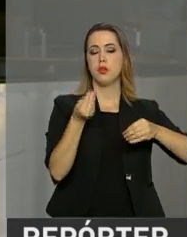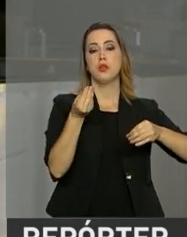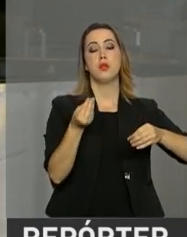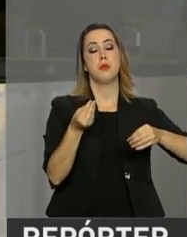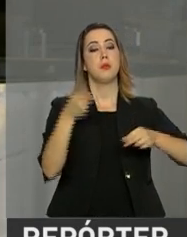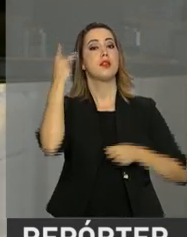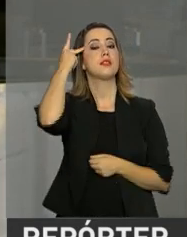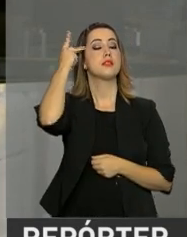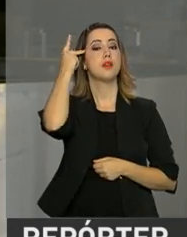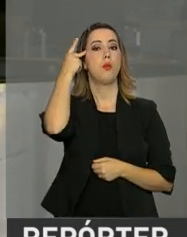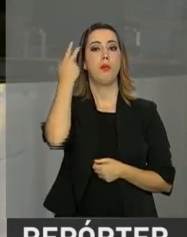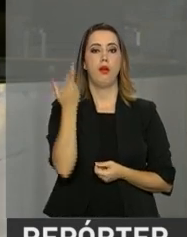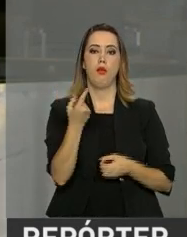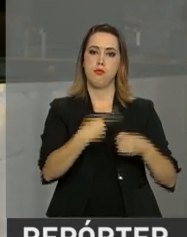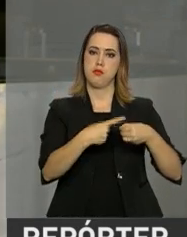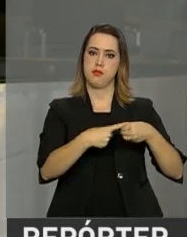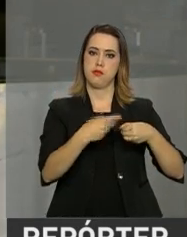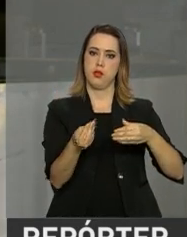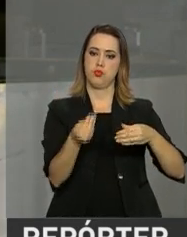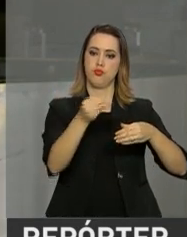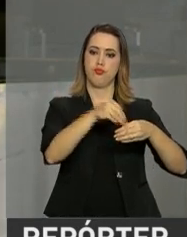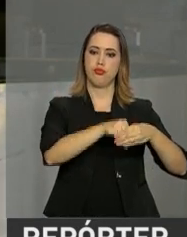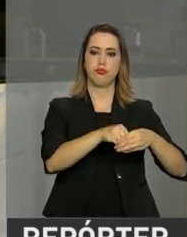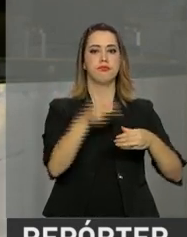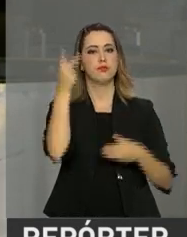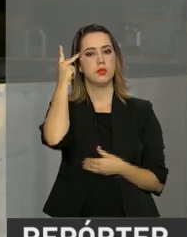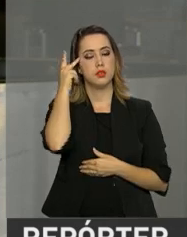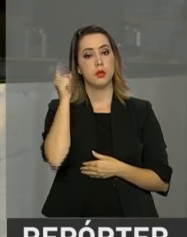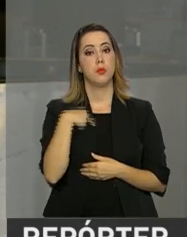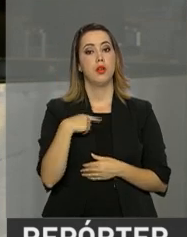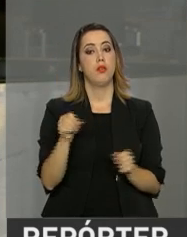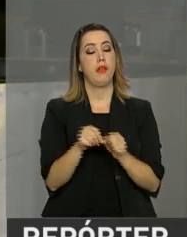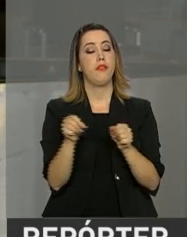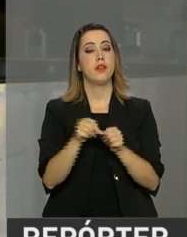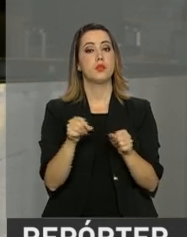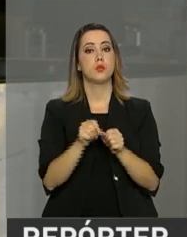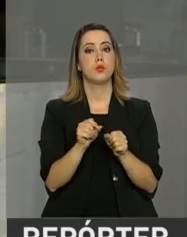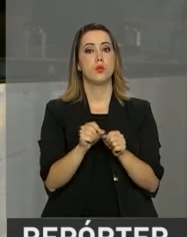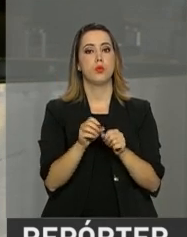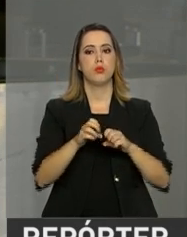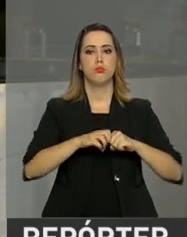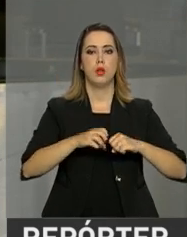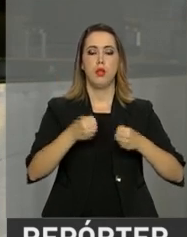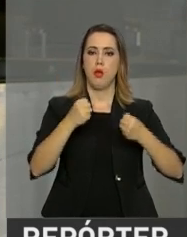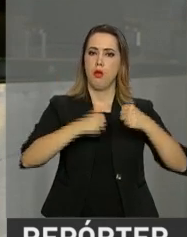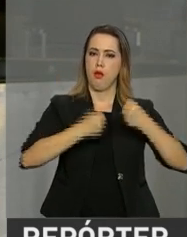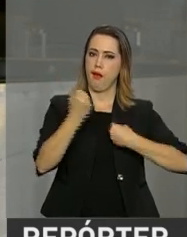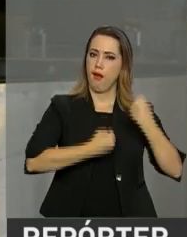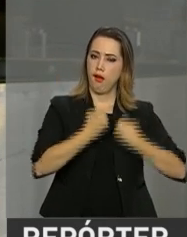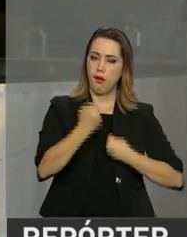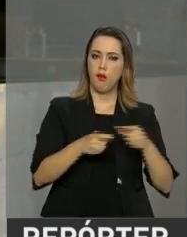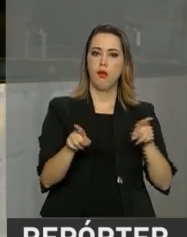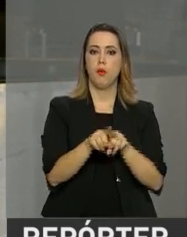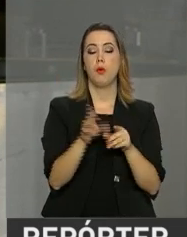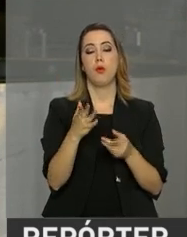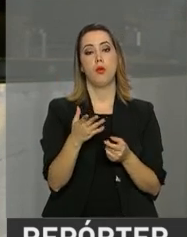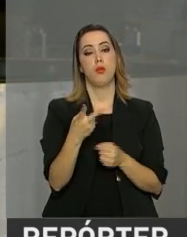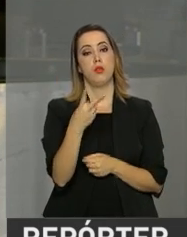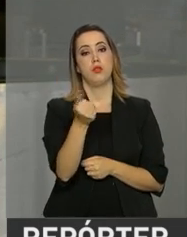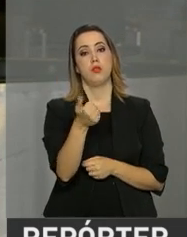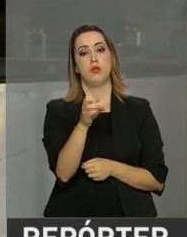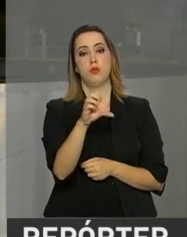de São Paulo que produz motores a expectativa é que o empreendimento esteja finalizado em